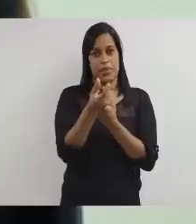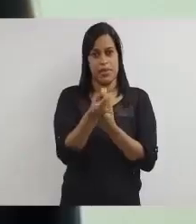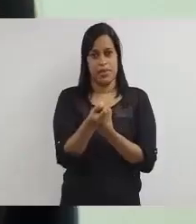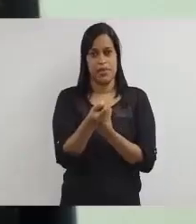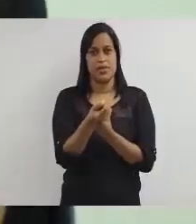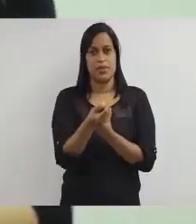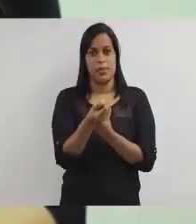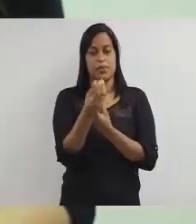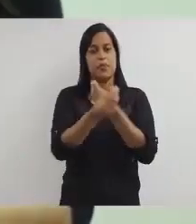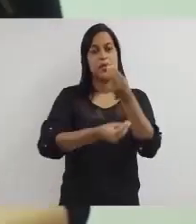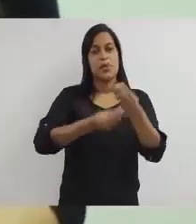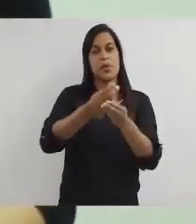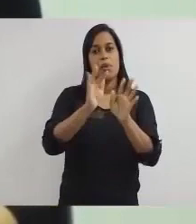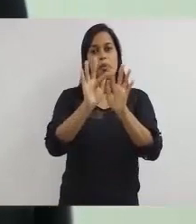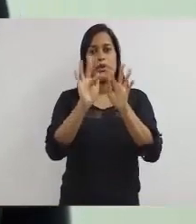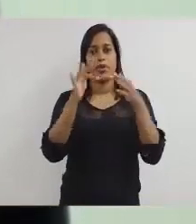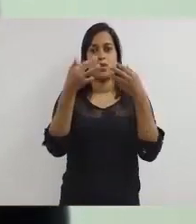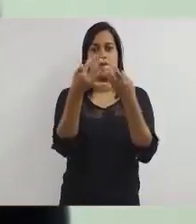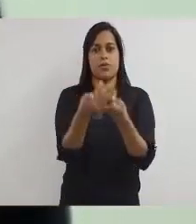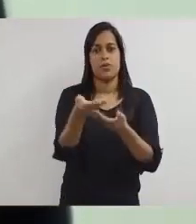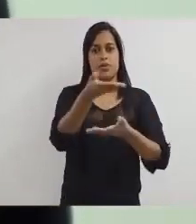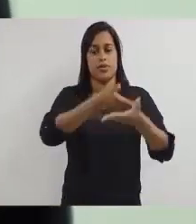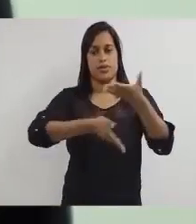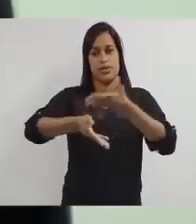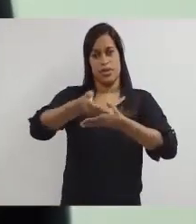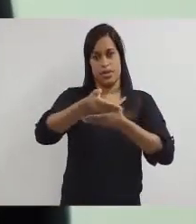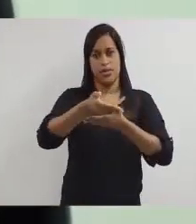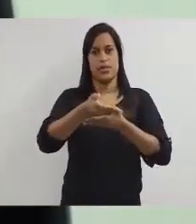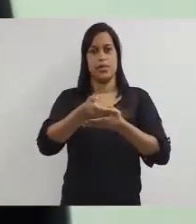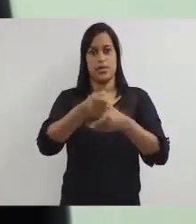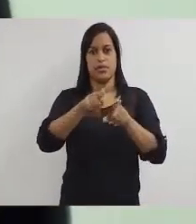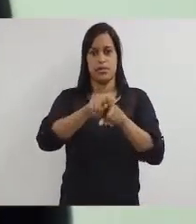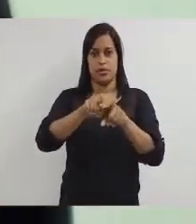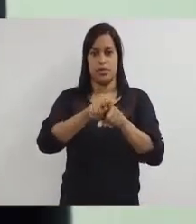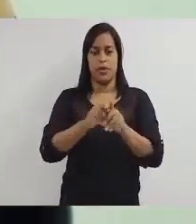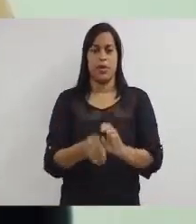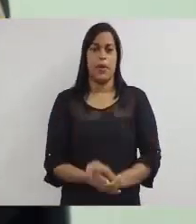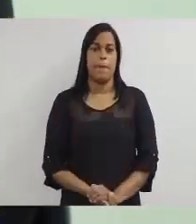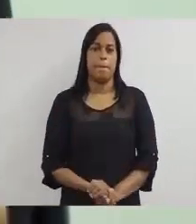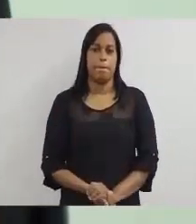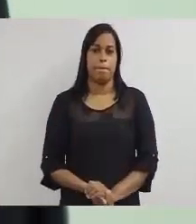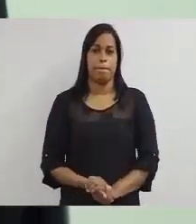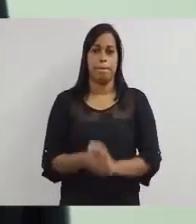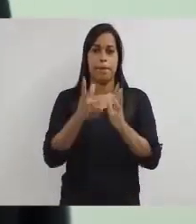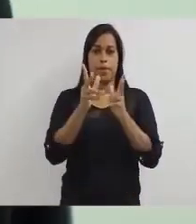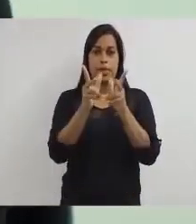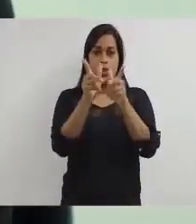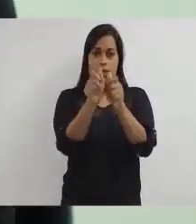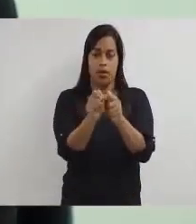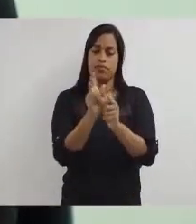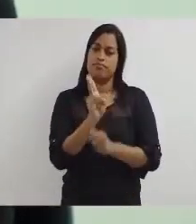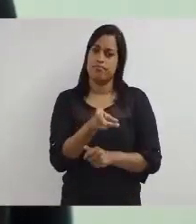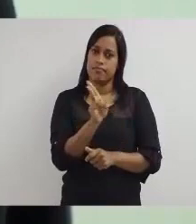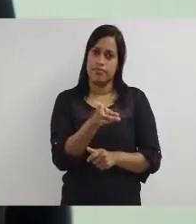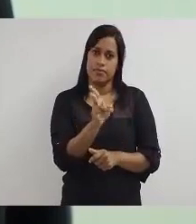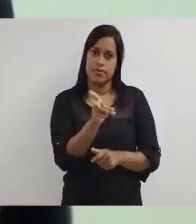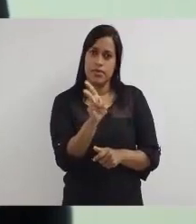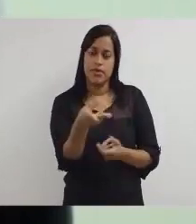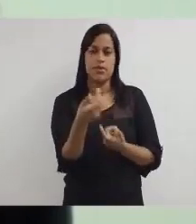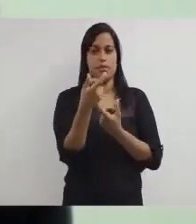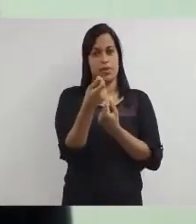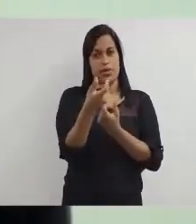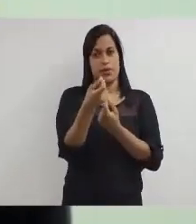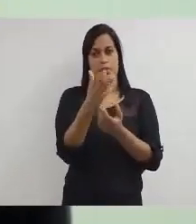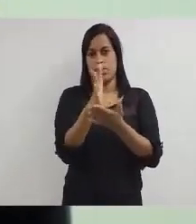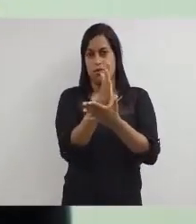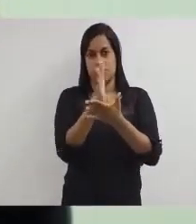E aí, como é que as famílias se relacionam com relação ao preço? Todas as vezes que o